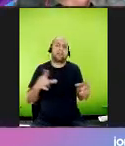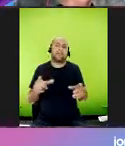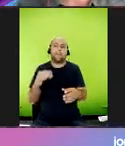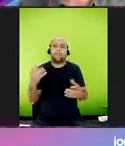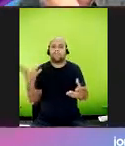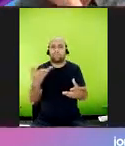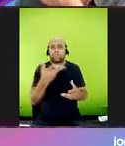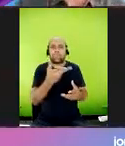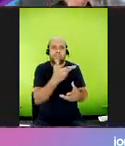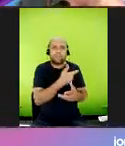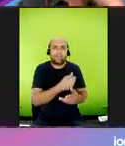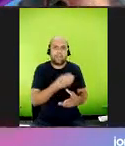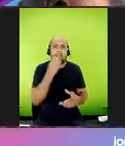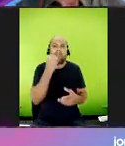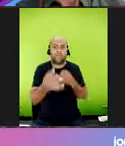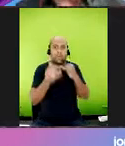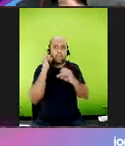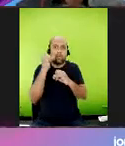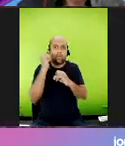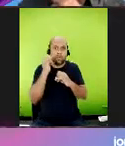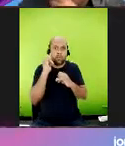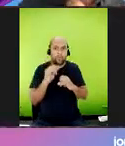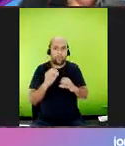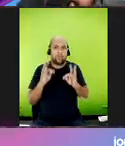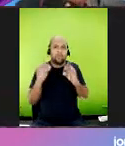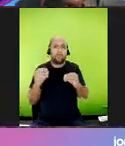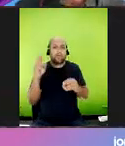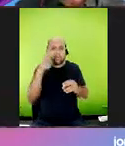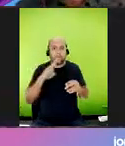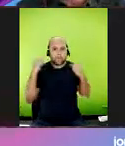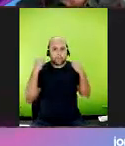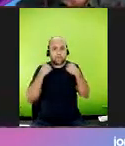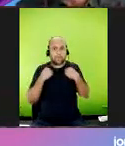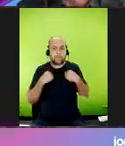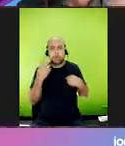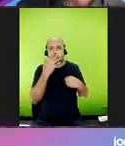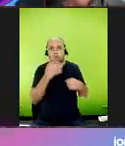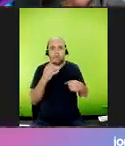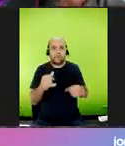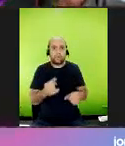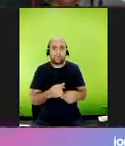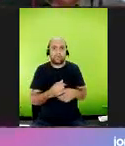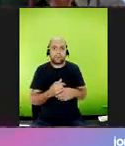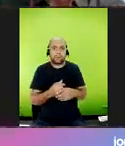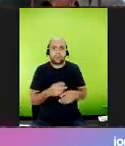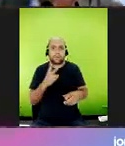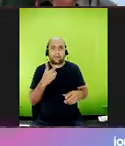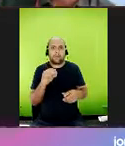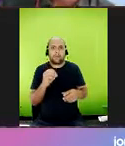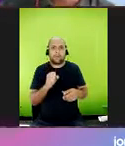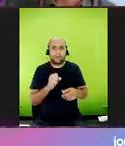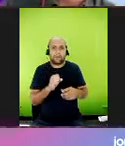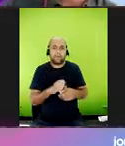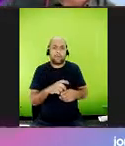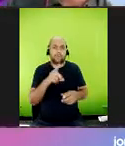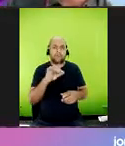presidente os vice-presidentes Todos usam a correr Zinho do crachá com as cores do arco-íris gente avental quase dois anos e no